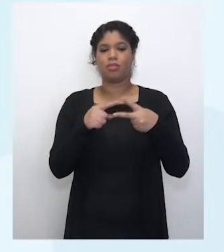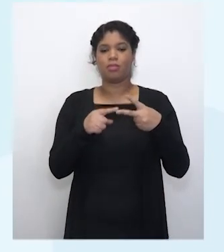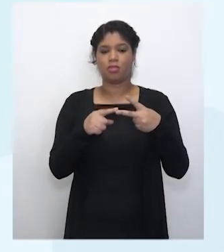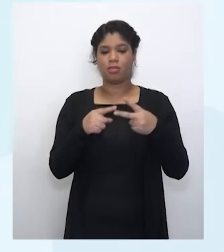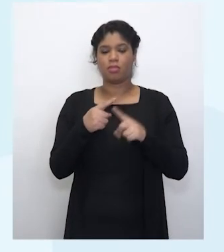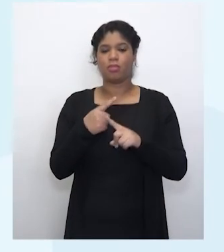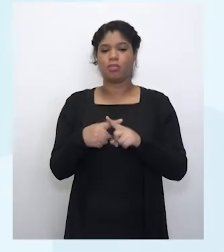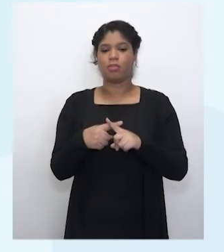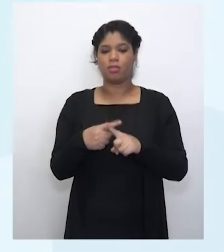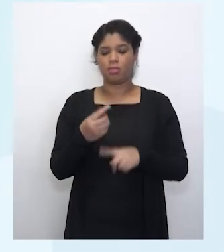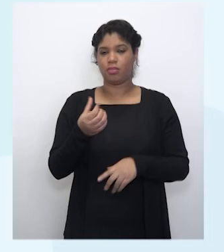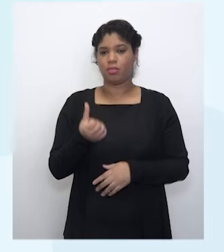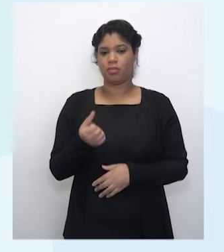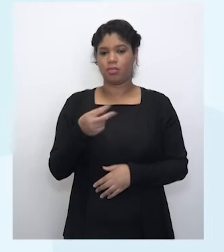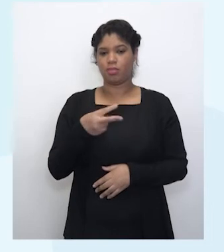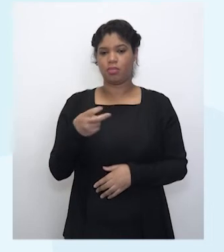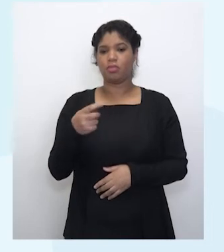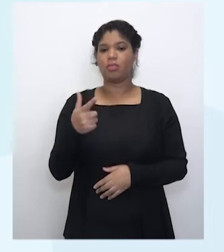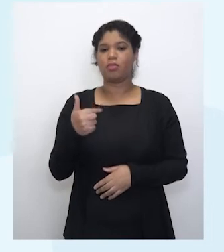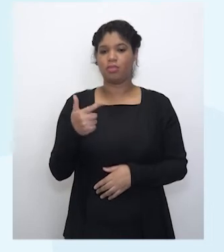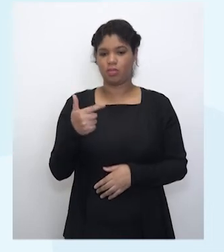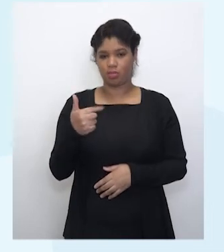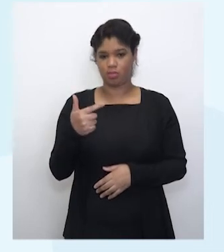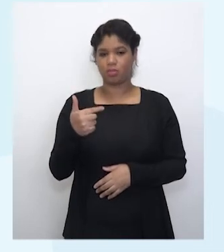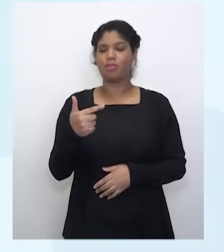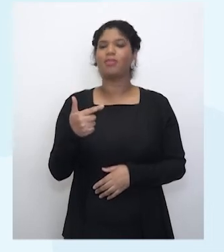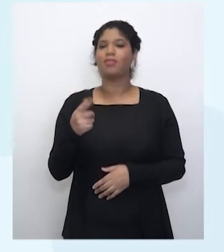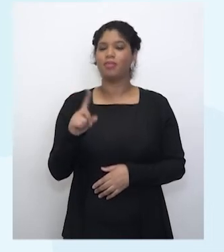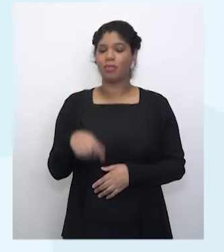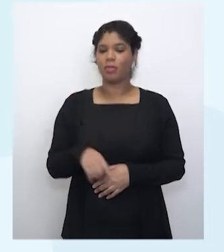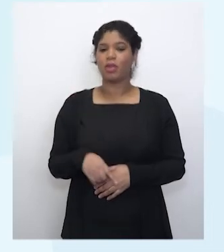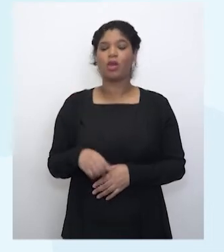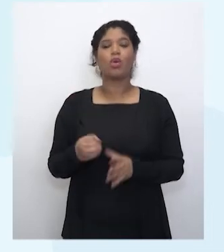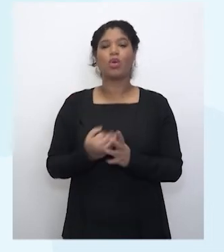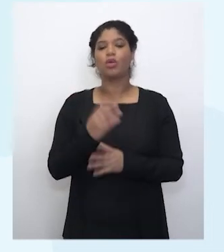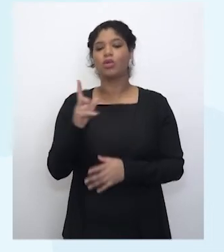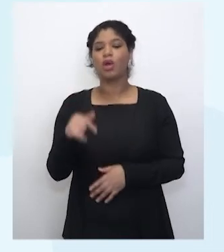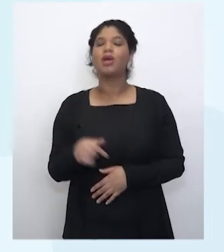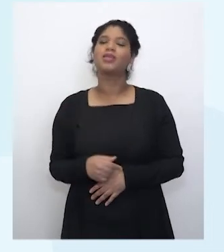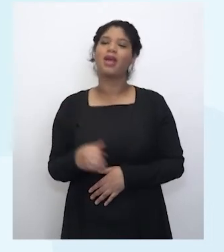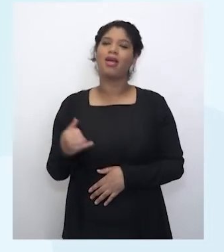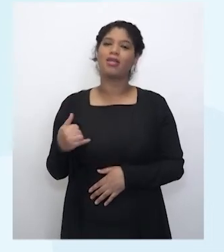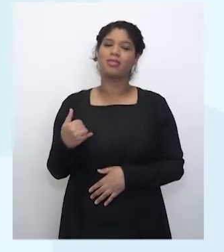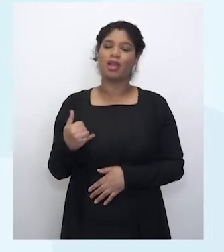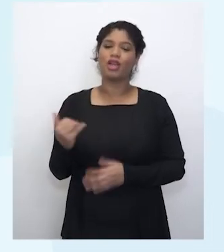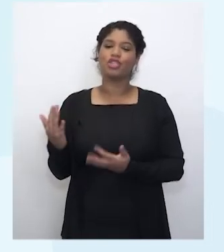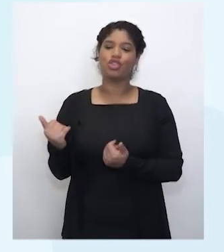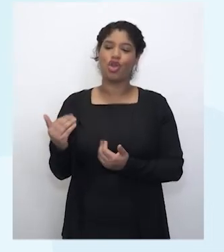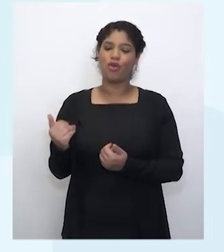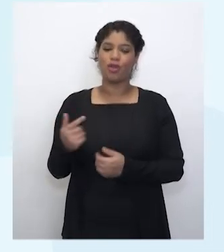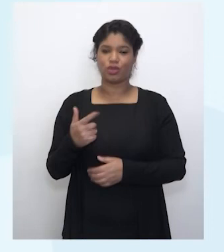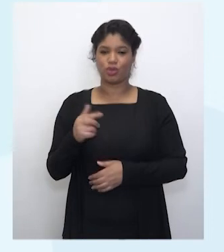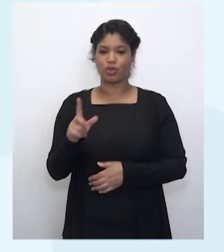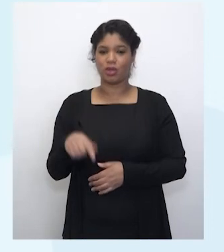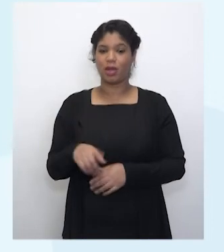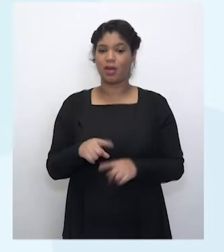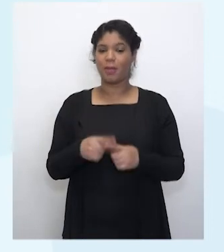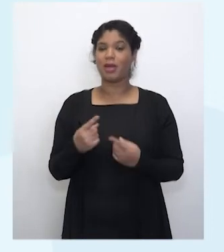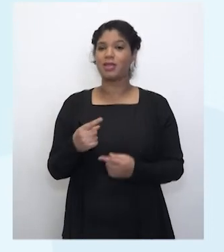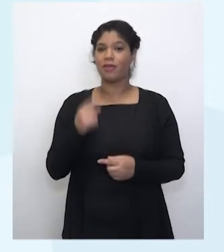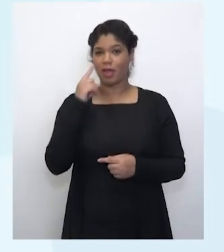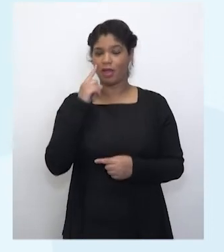6, 12. Ótimo. Então, são 12 jovens com 11 anos. Lembra?